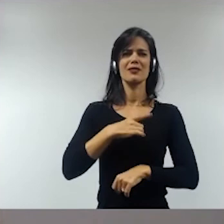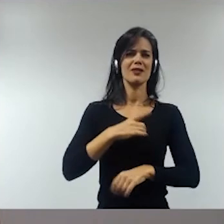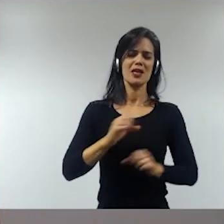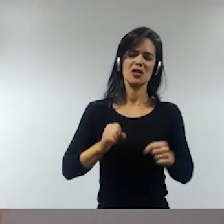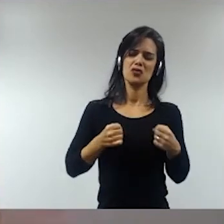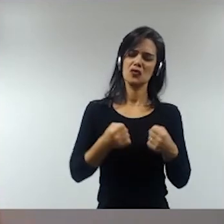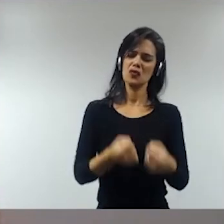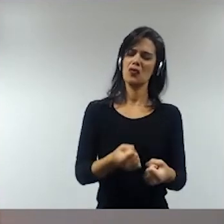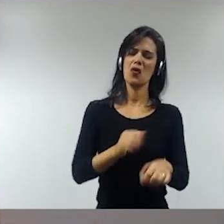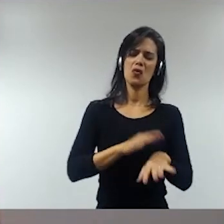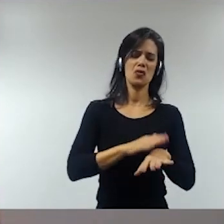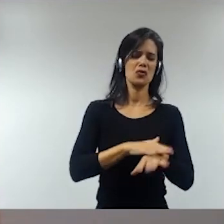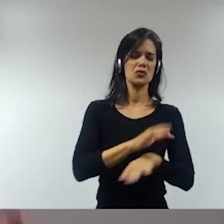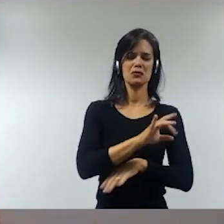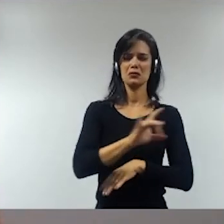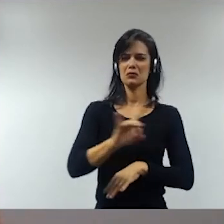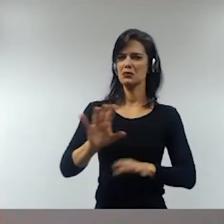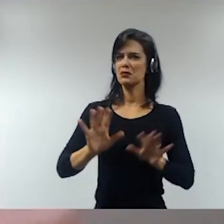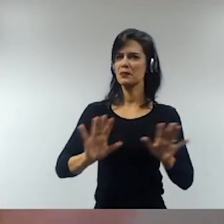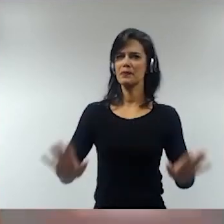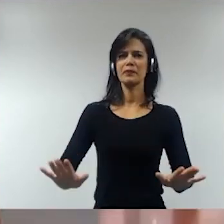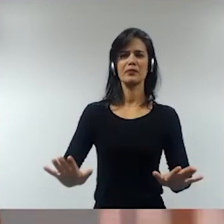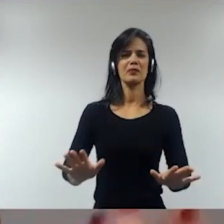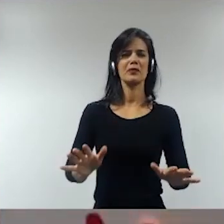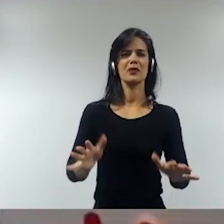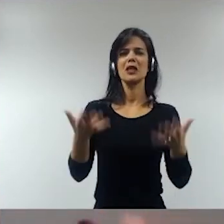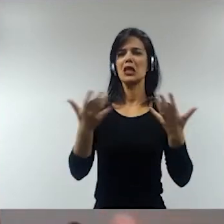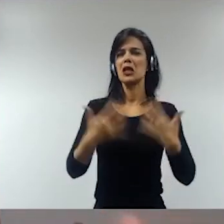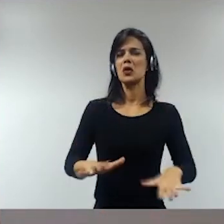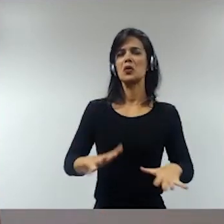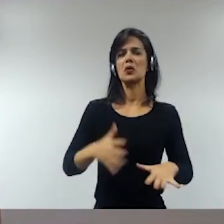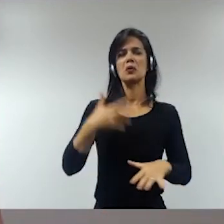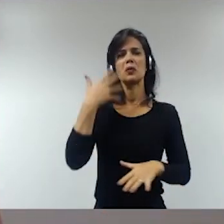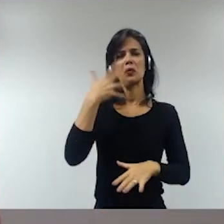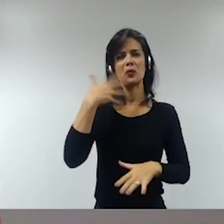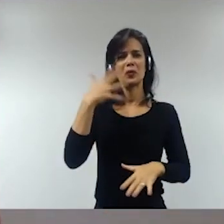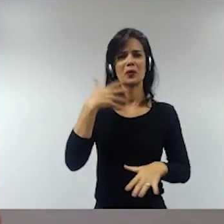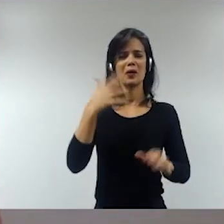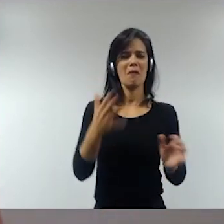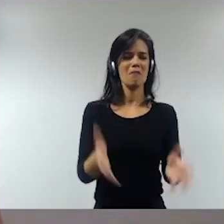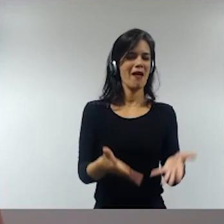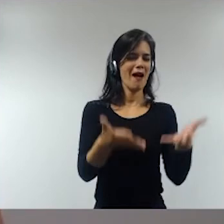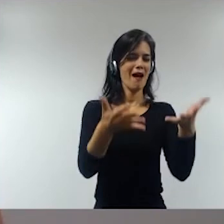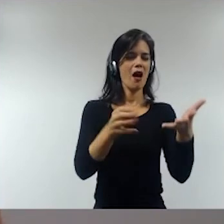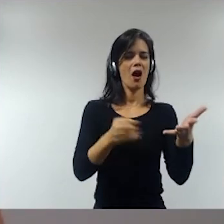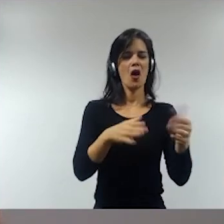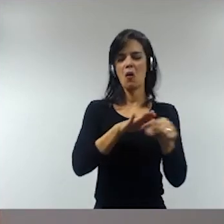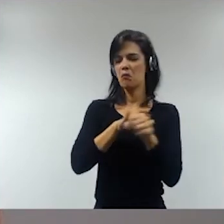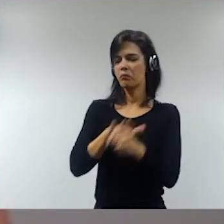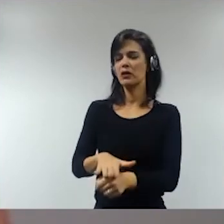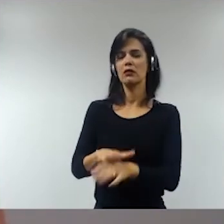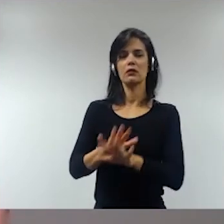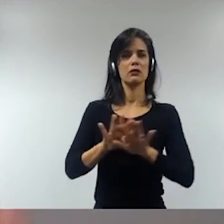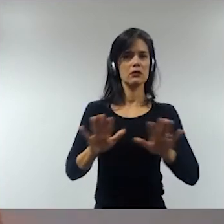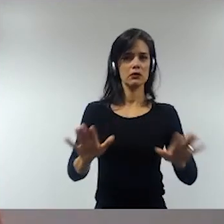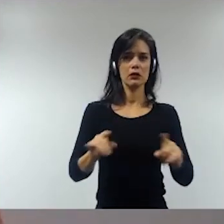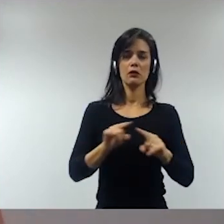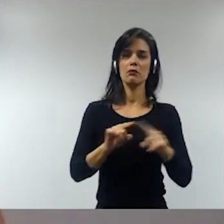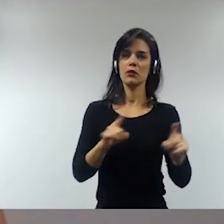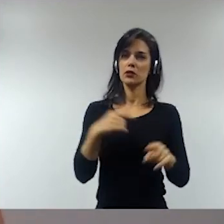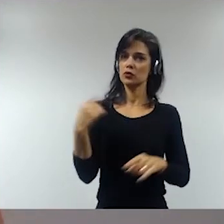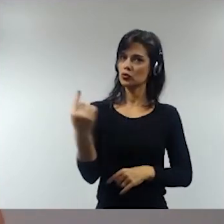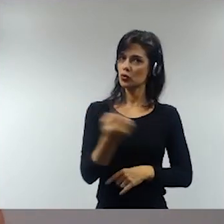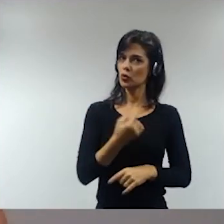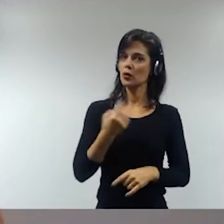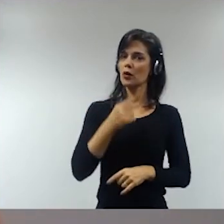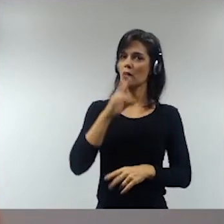esforço, e eu não pretendo aqui ter uma fala nem para supervalorizar e nem para desmerecer ninguém, mas nós,